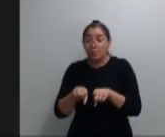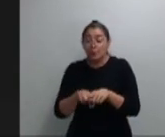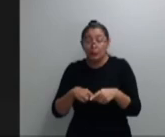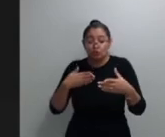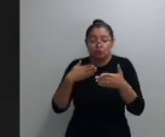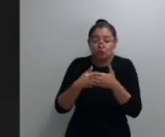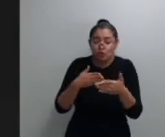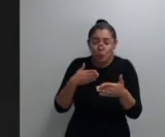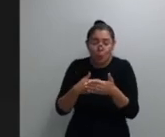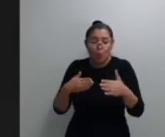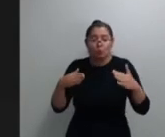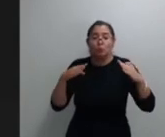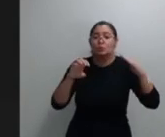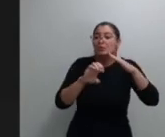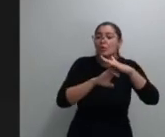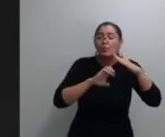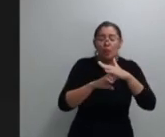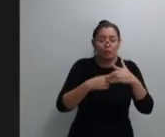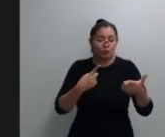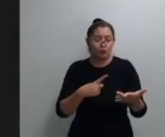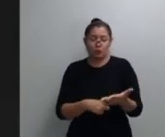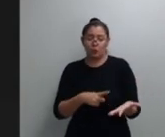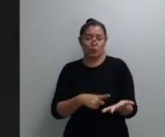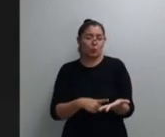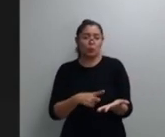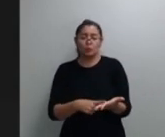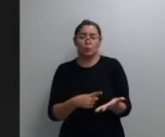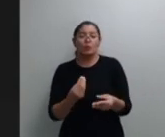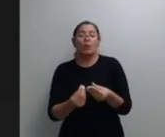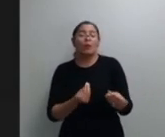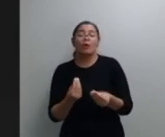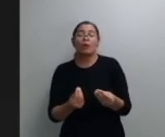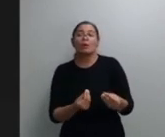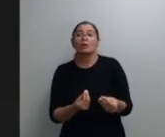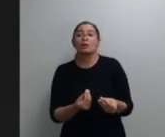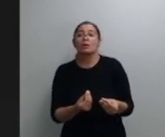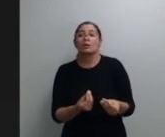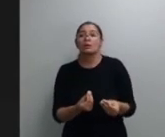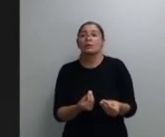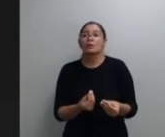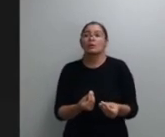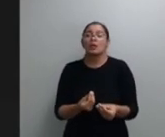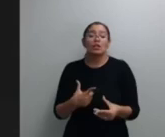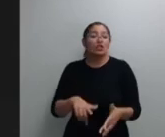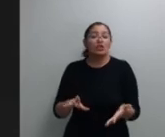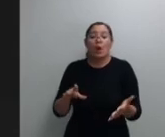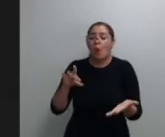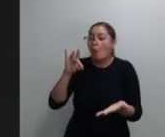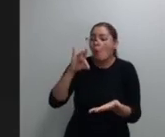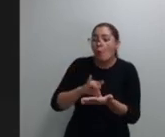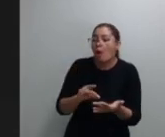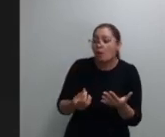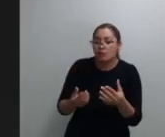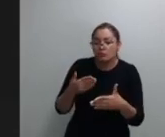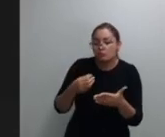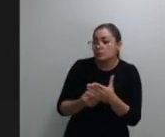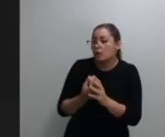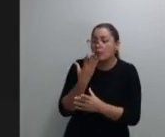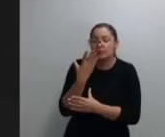mercado não é fazer um acordo eu faço um acordo com o ministro indivíduo e não realizamos nada em função desse acordo